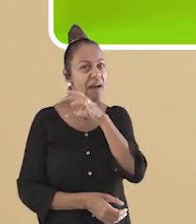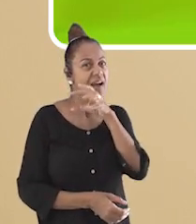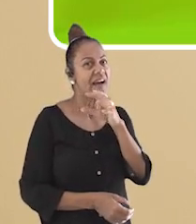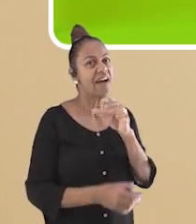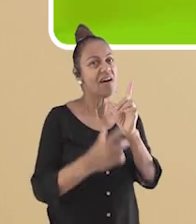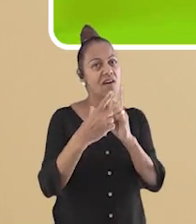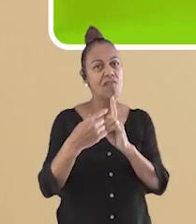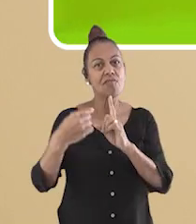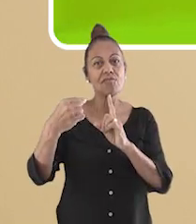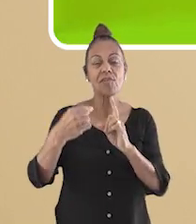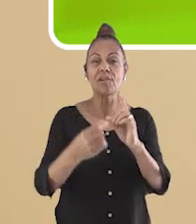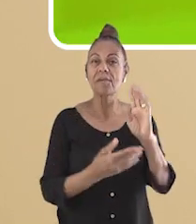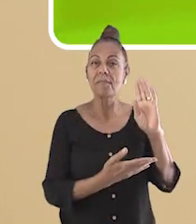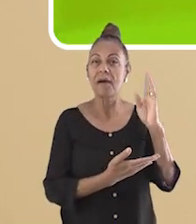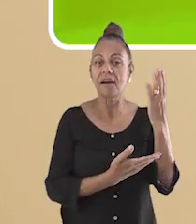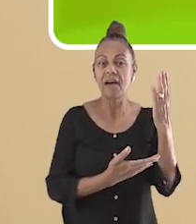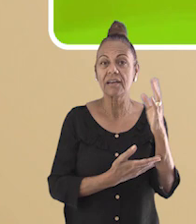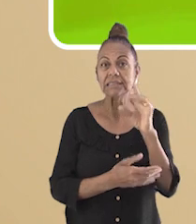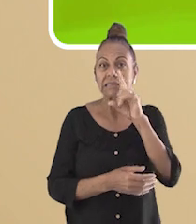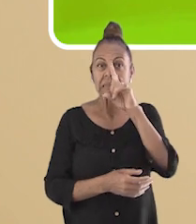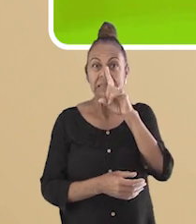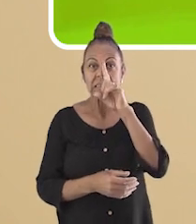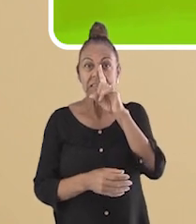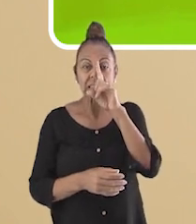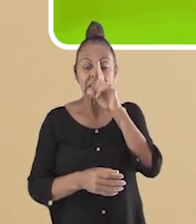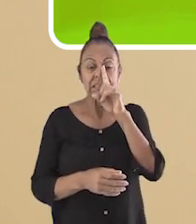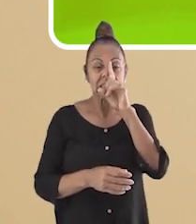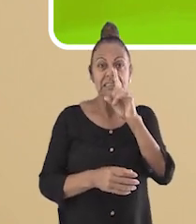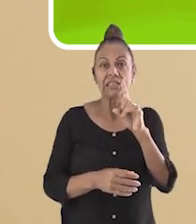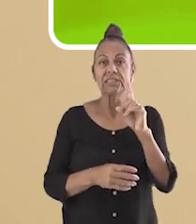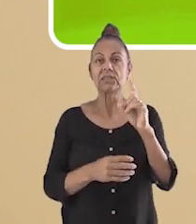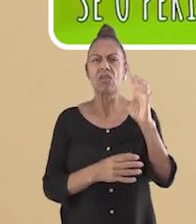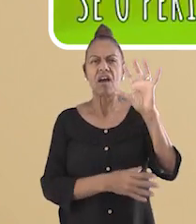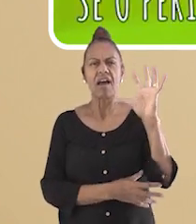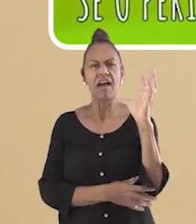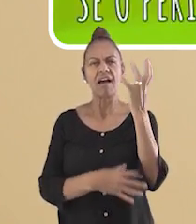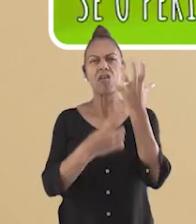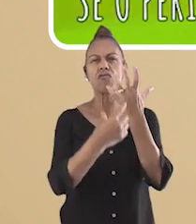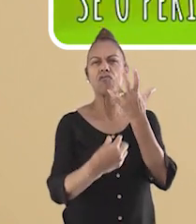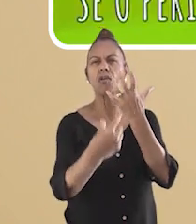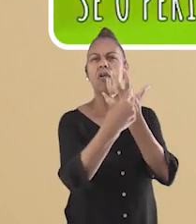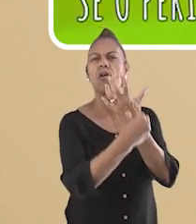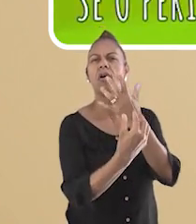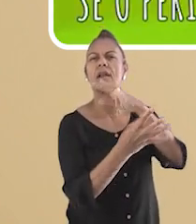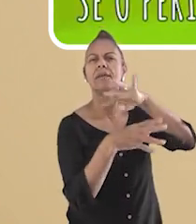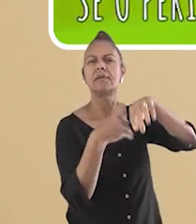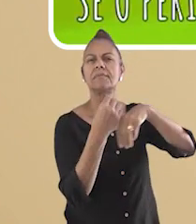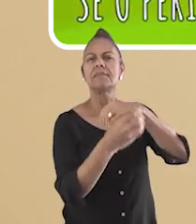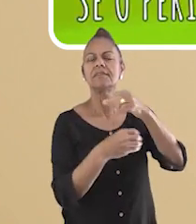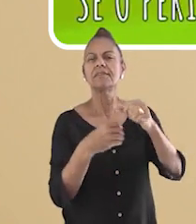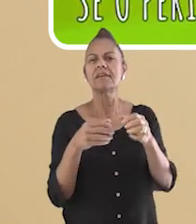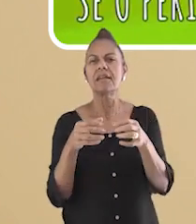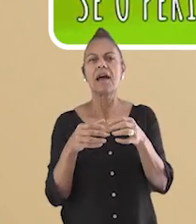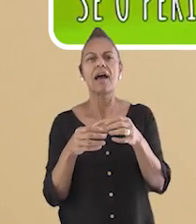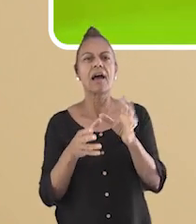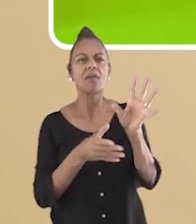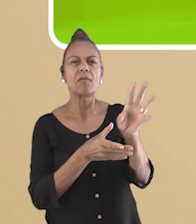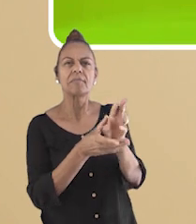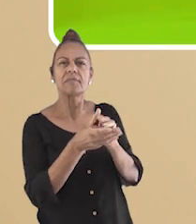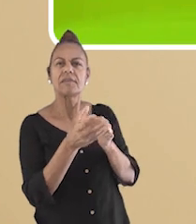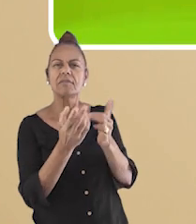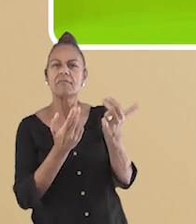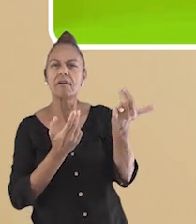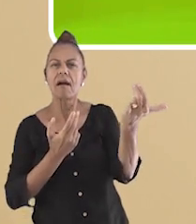muito bem, o bicho folha e o bicho pau. Se o perigo é iminente, se mistura uma